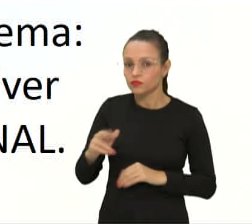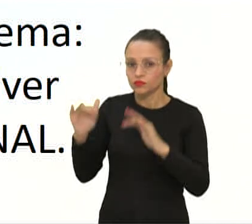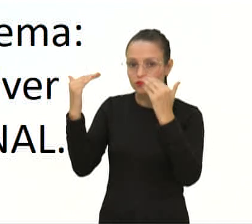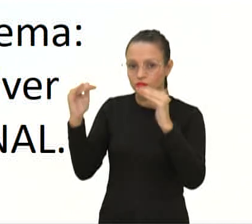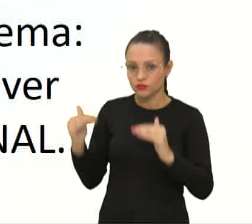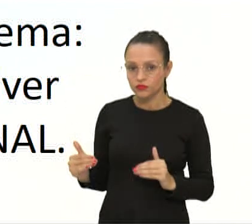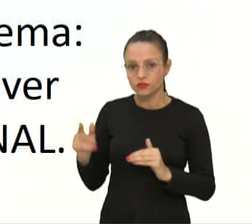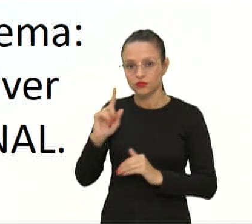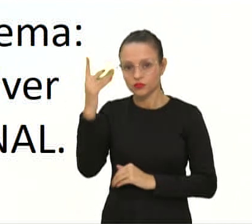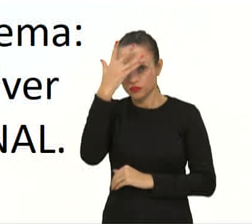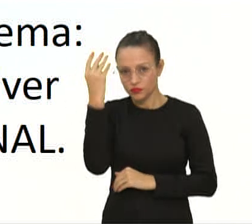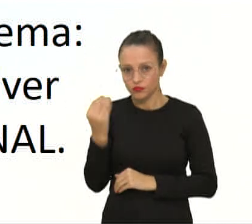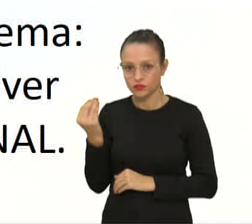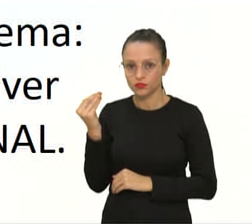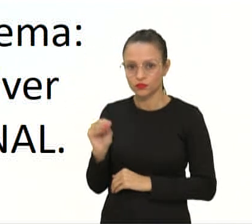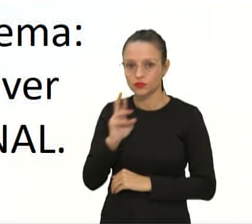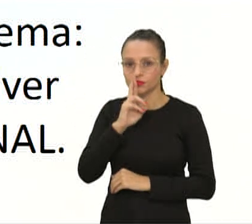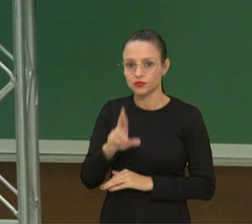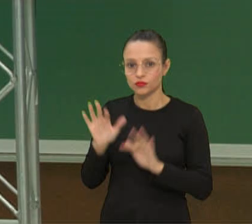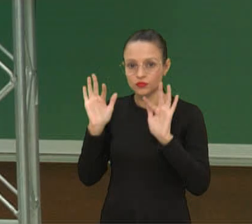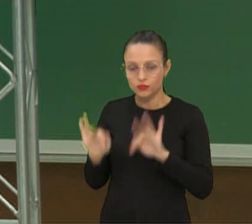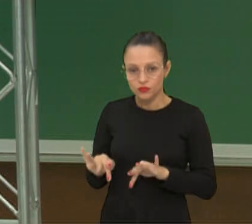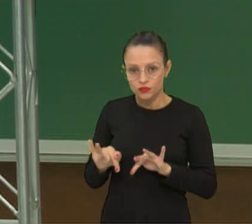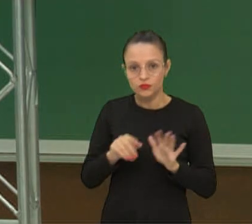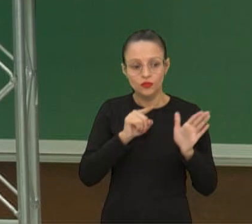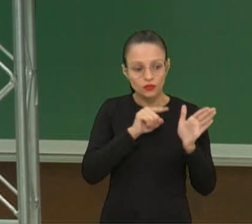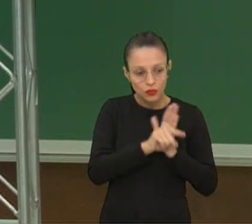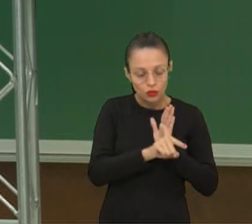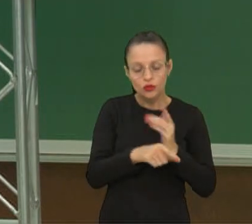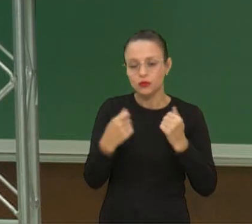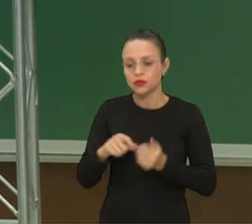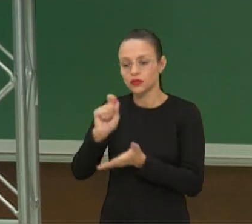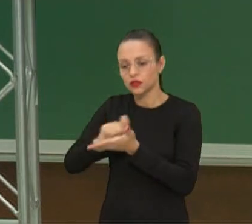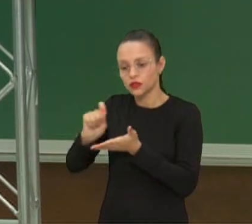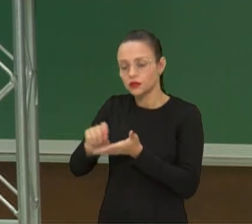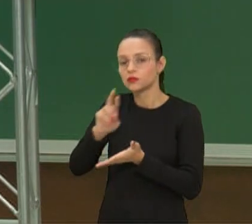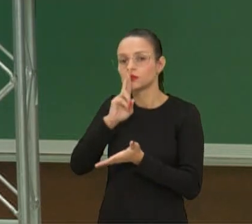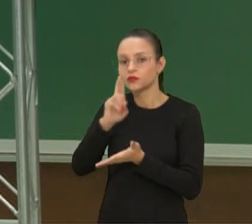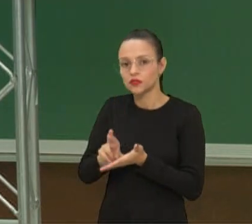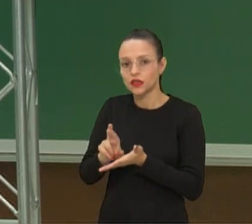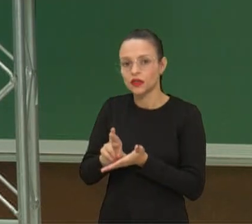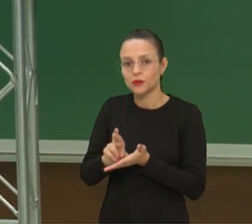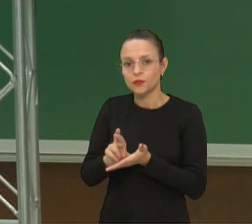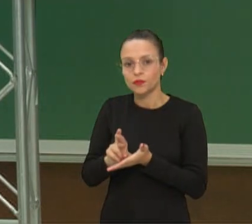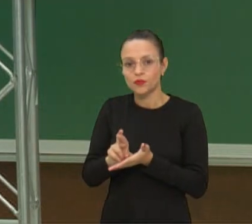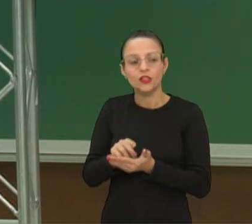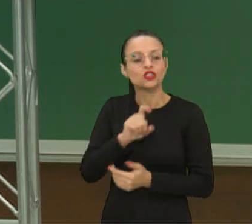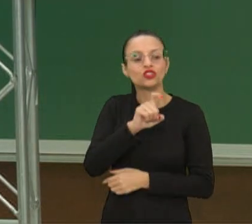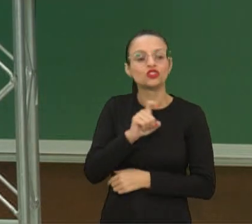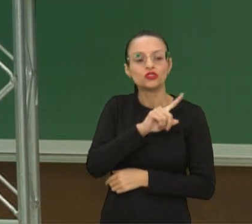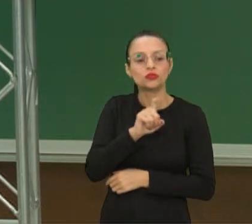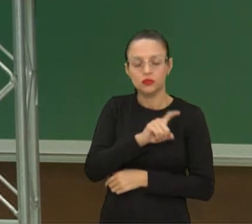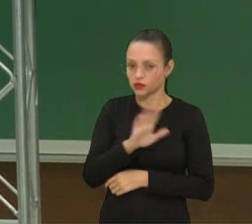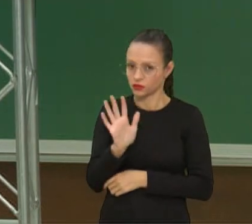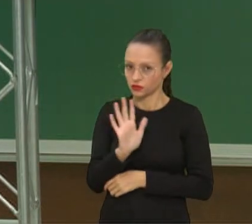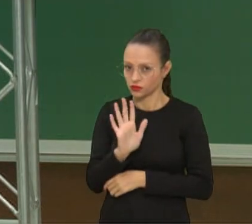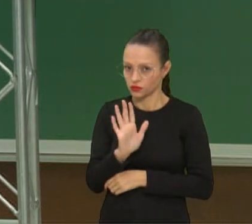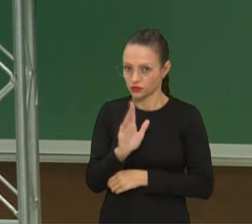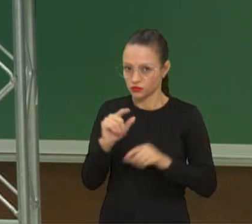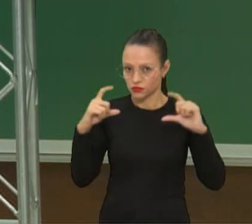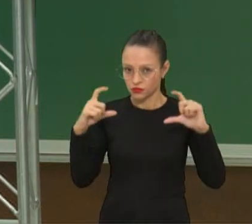equação e não esquecer de colocar a resposta final. A tua pergunta exige uma resposta por escrito. A pergunta nunca é qual é o valor de x no